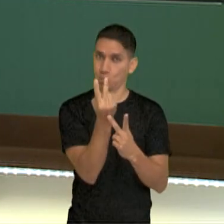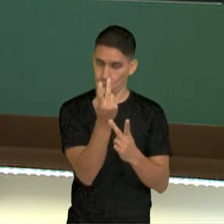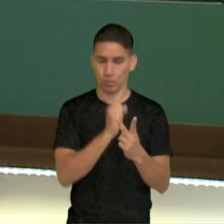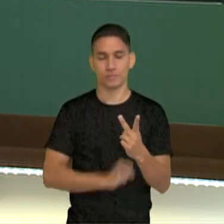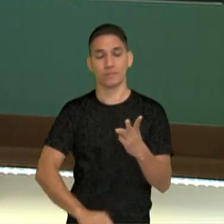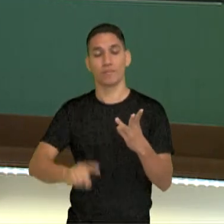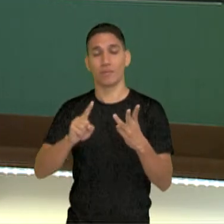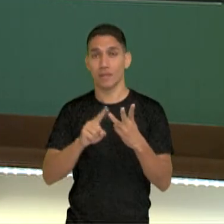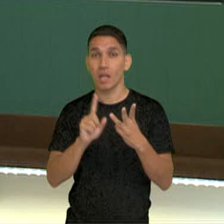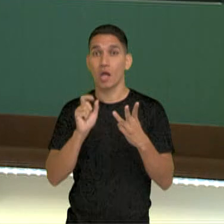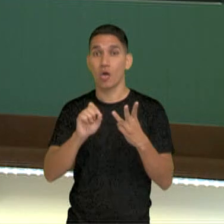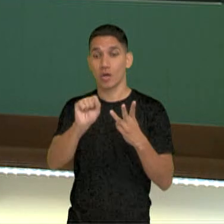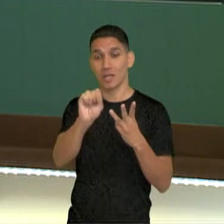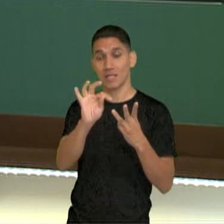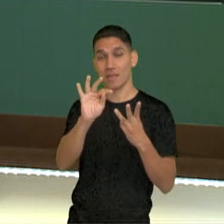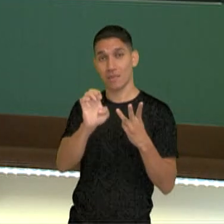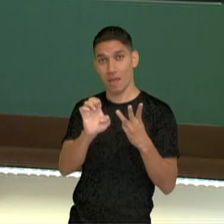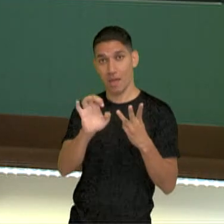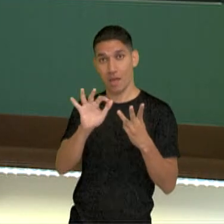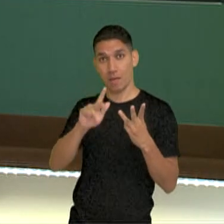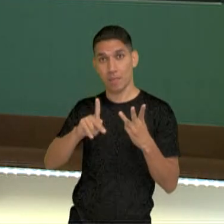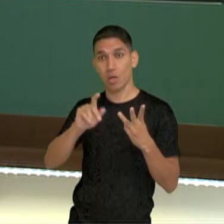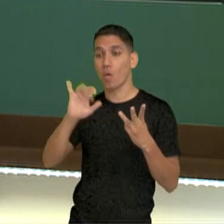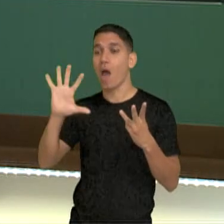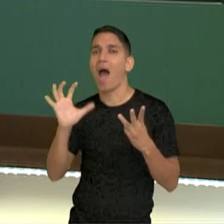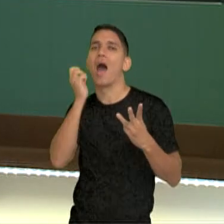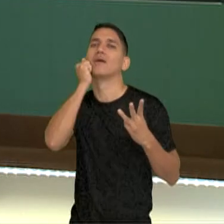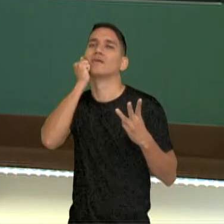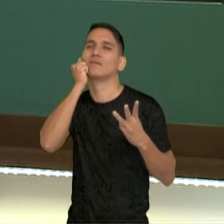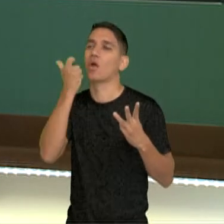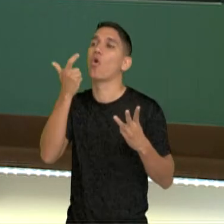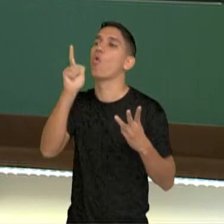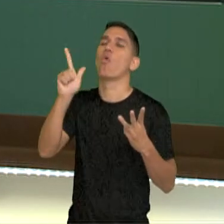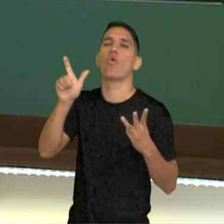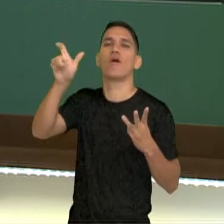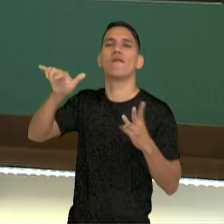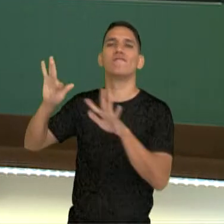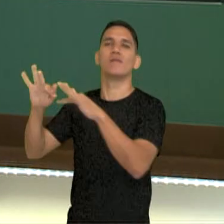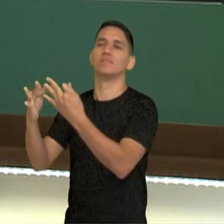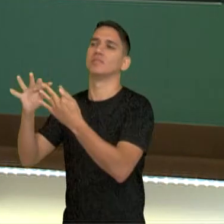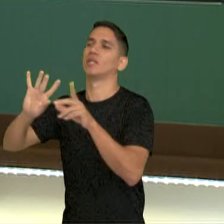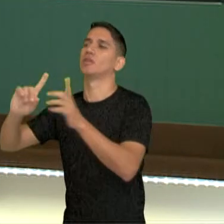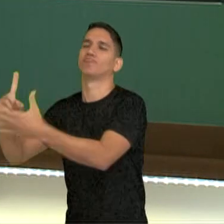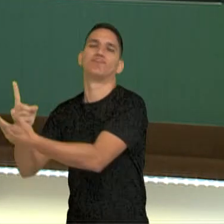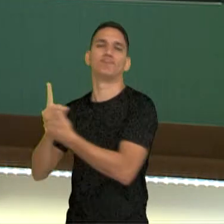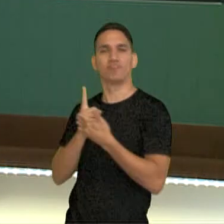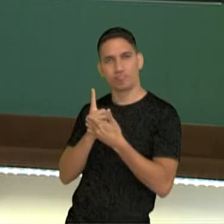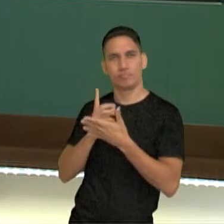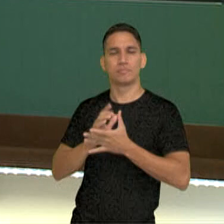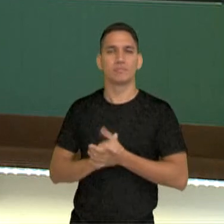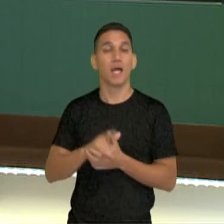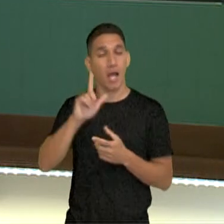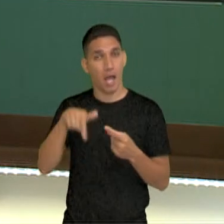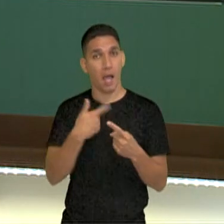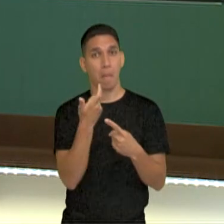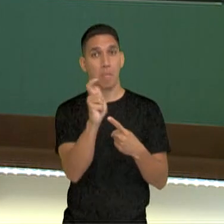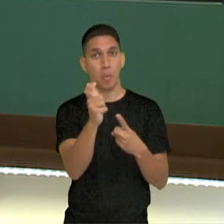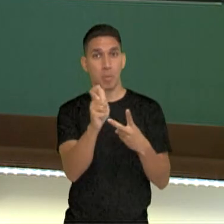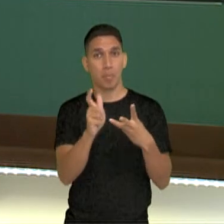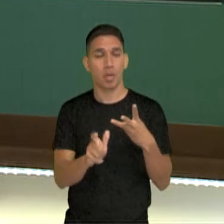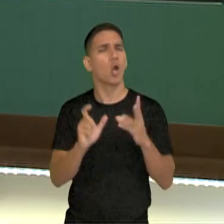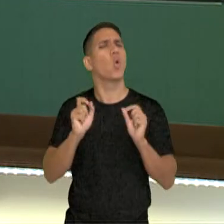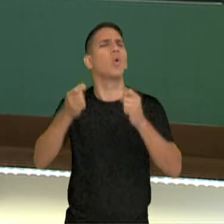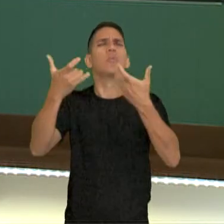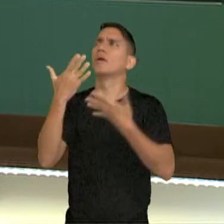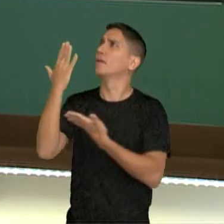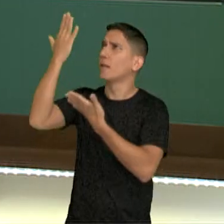o step, que é aquele que nós adotamos de uma outra família. Então, são essas as expressões. Então, o que ele está